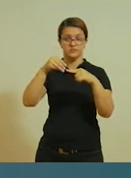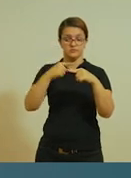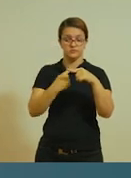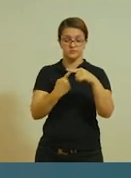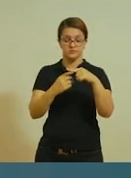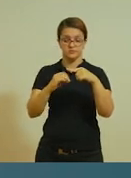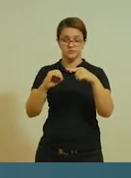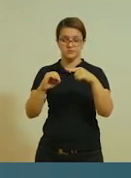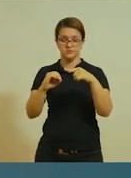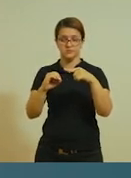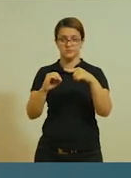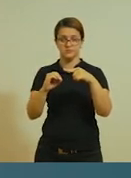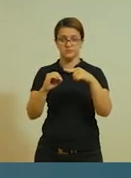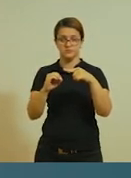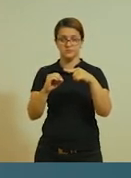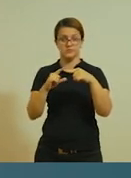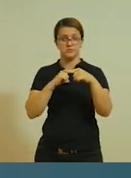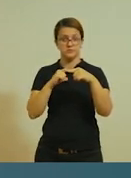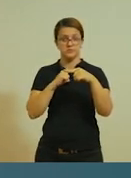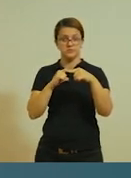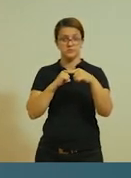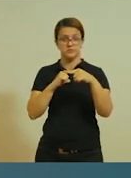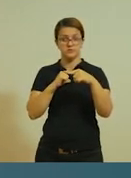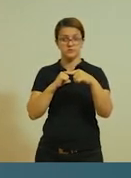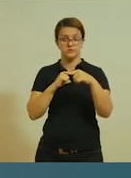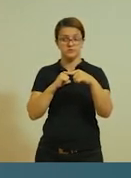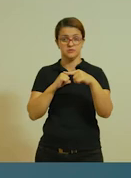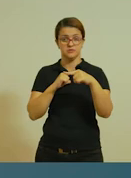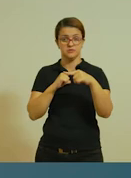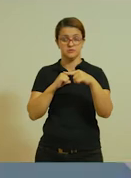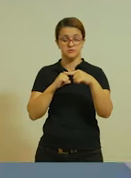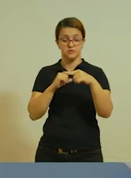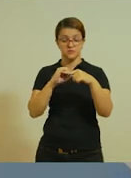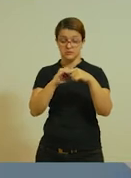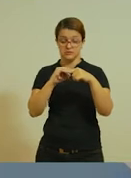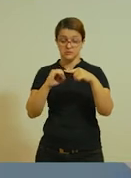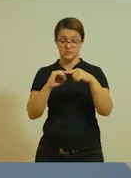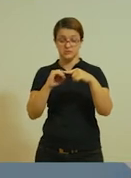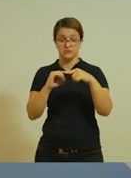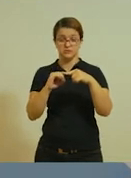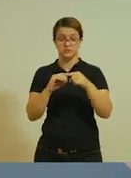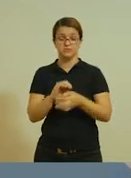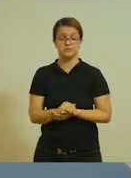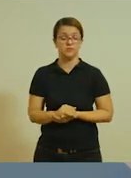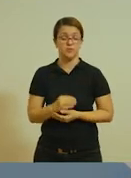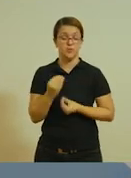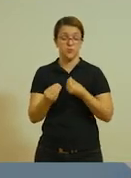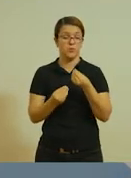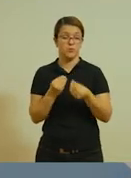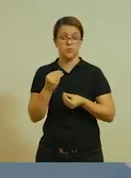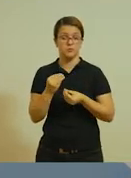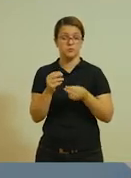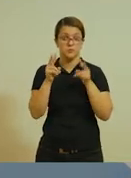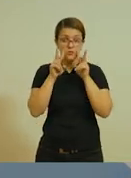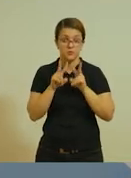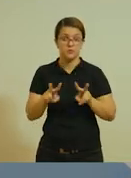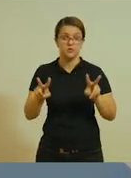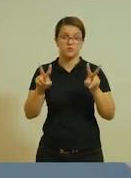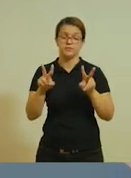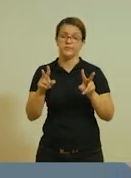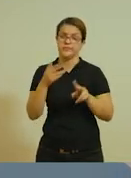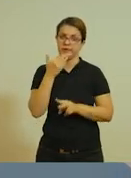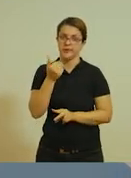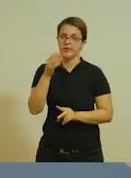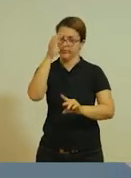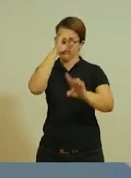pelo tanto de zero que nós temos no nosso denominador. Agora a gente vai visualizar para a gente compreender